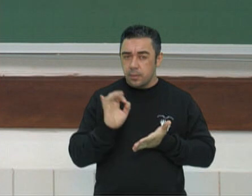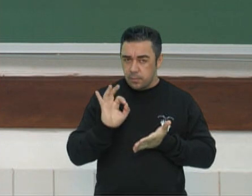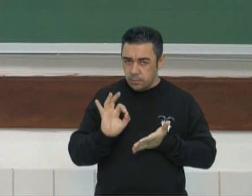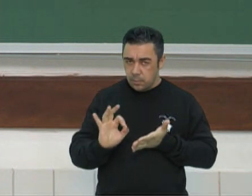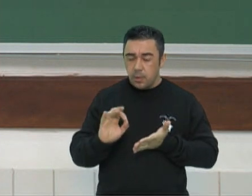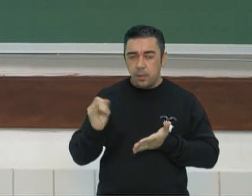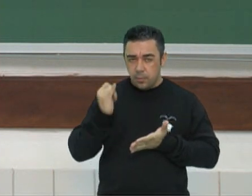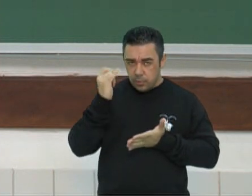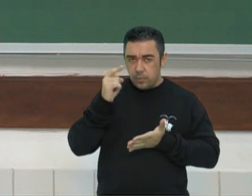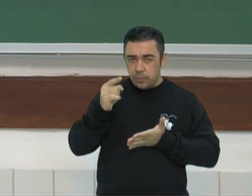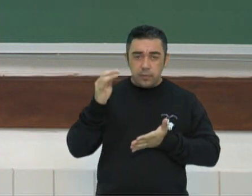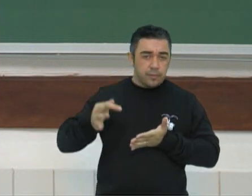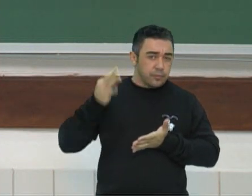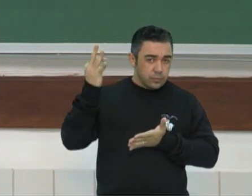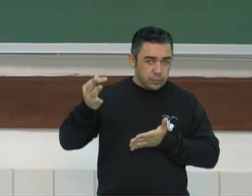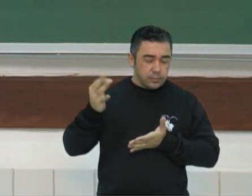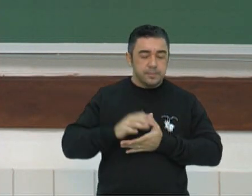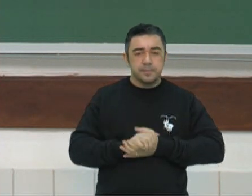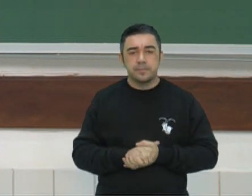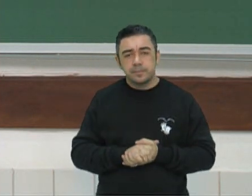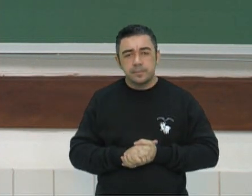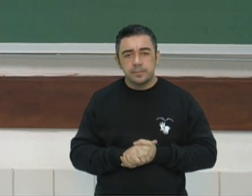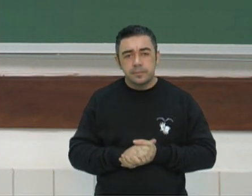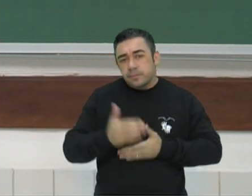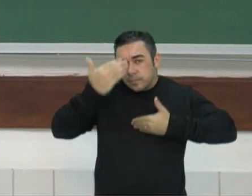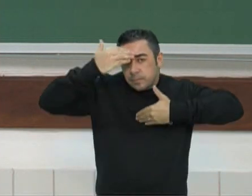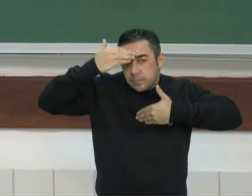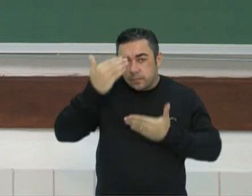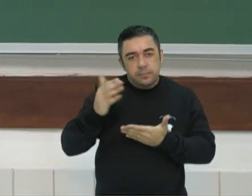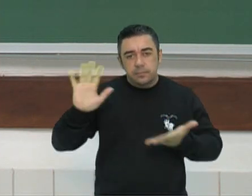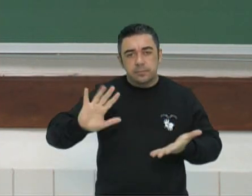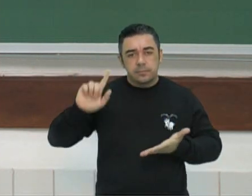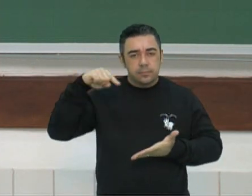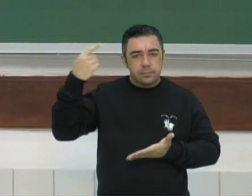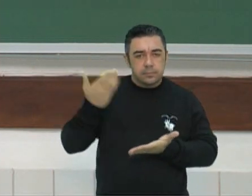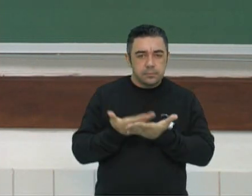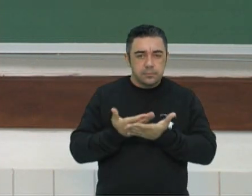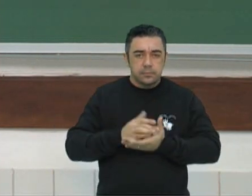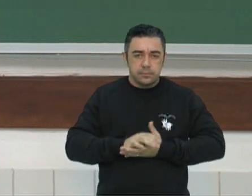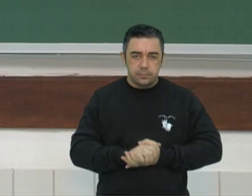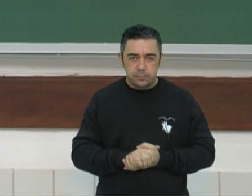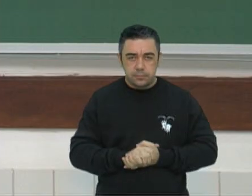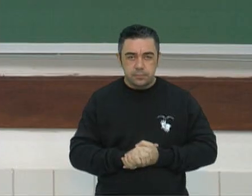tudo isso é bastante importante para você próprio, tá bom? Muito obrigado e até uma próxima.